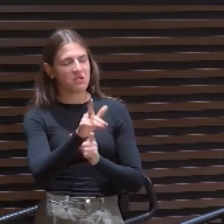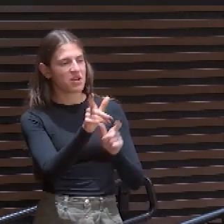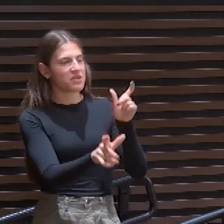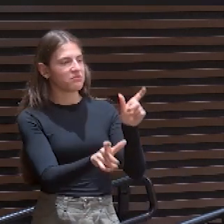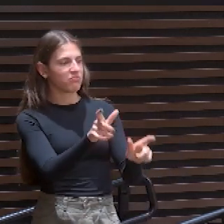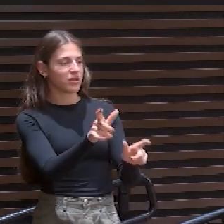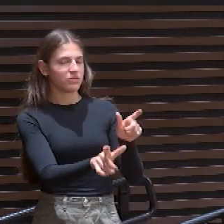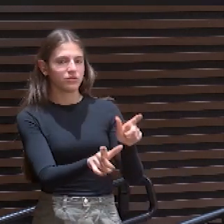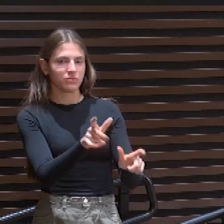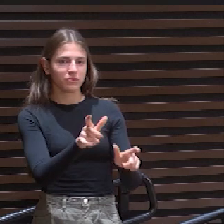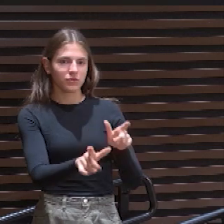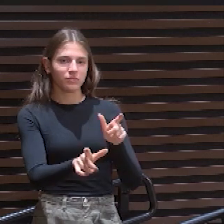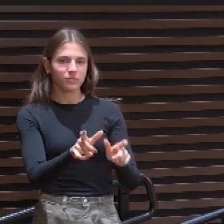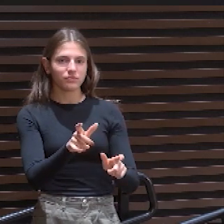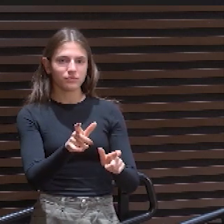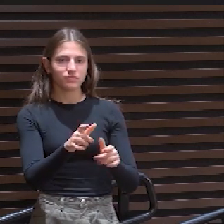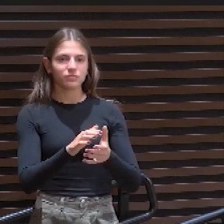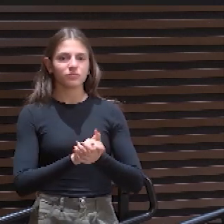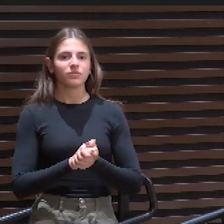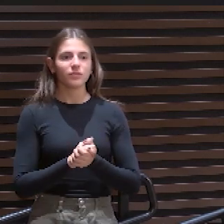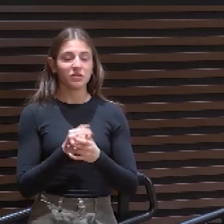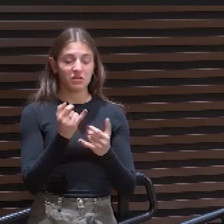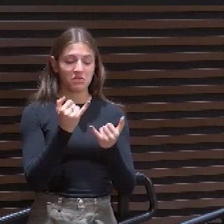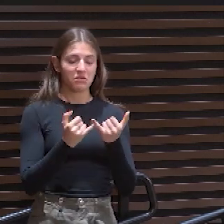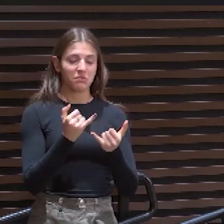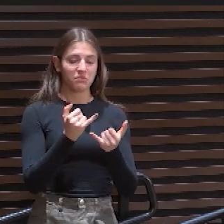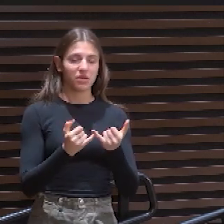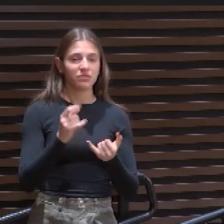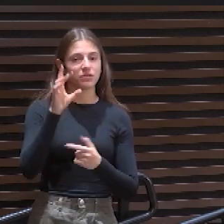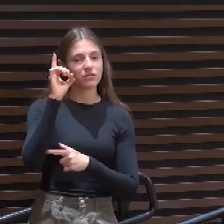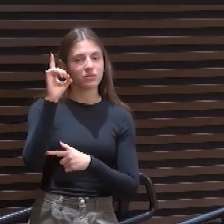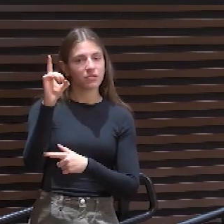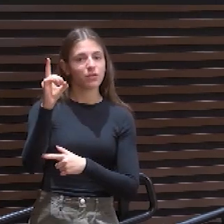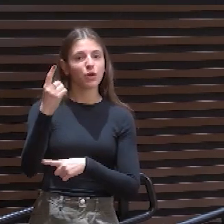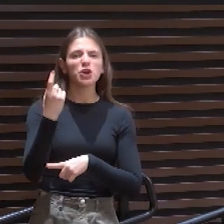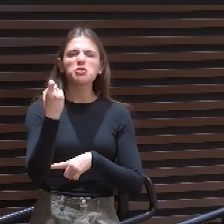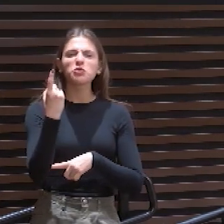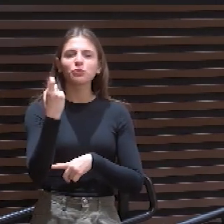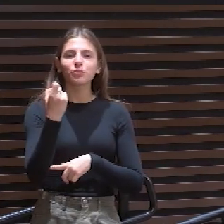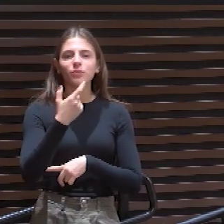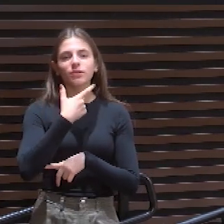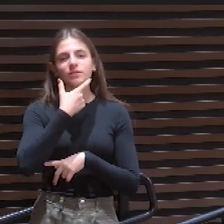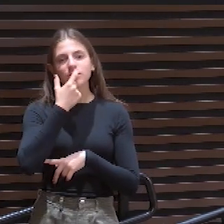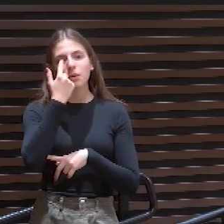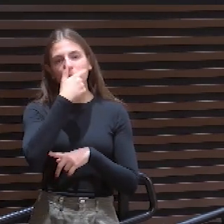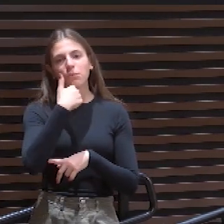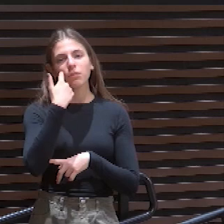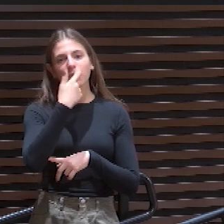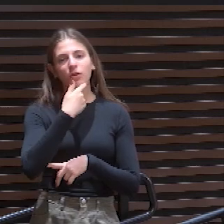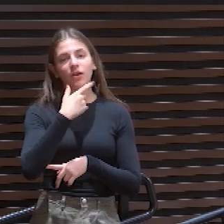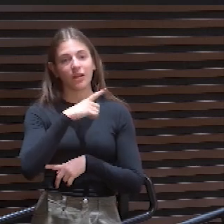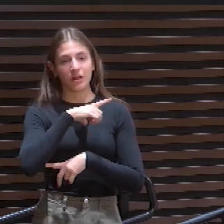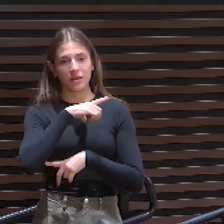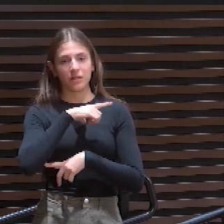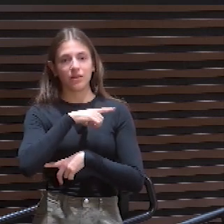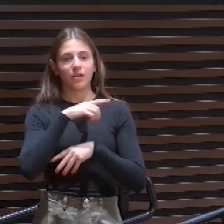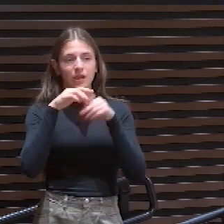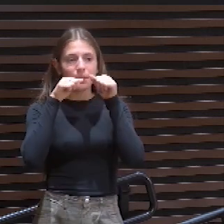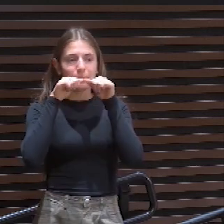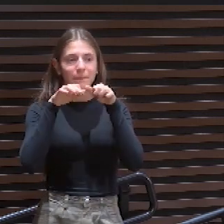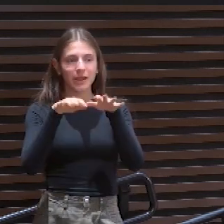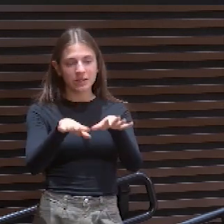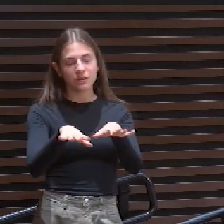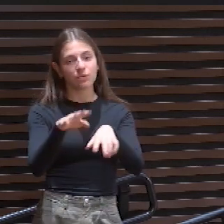feitos à semelhança de Deus. De uma só boca procede bênção e